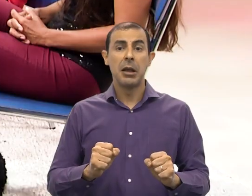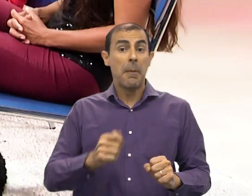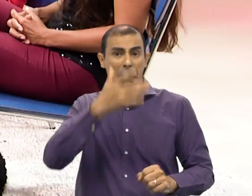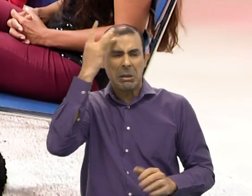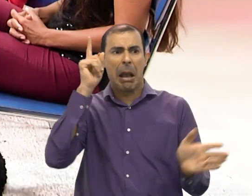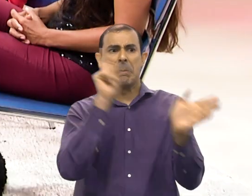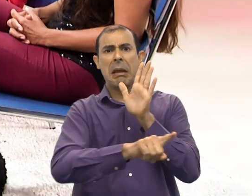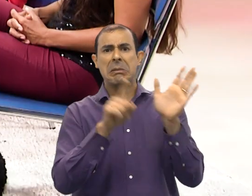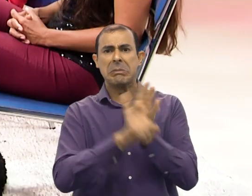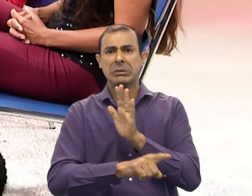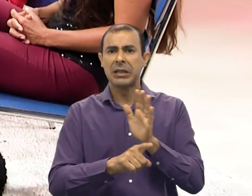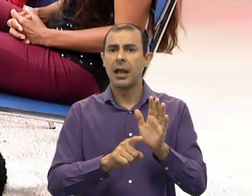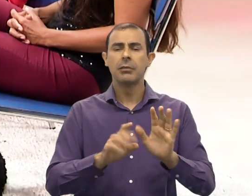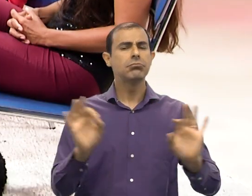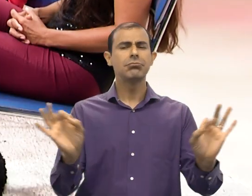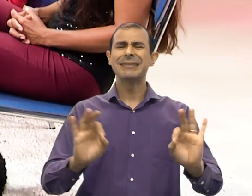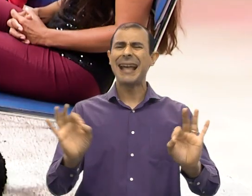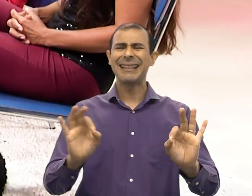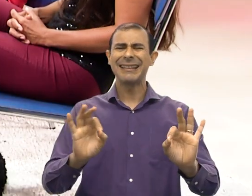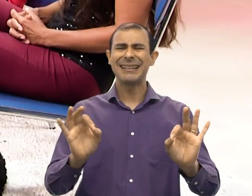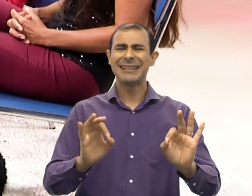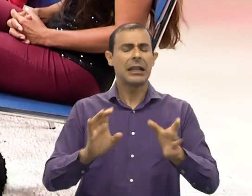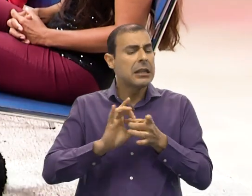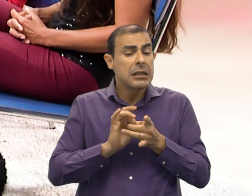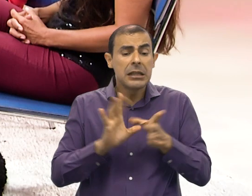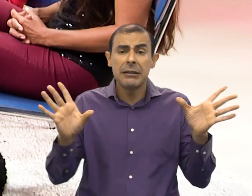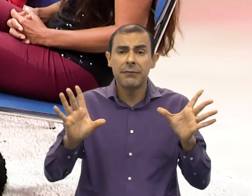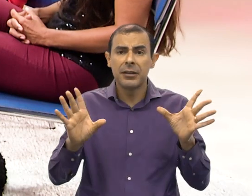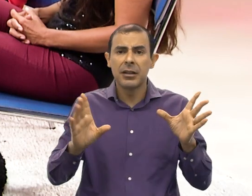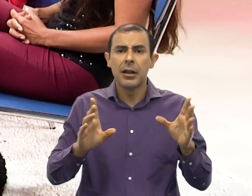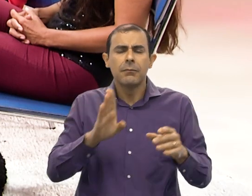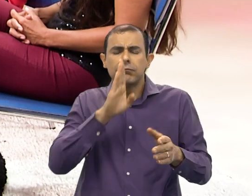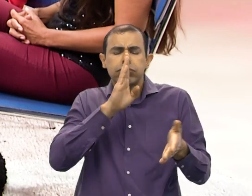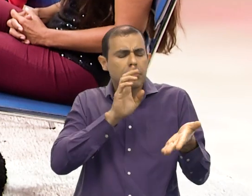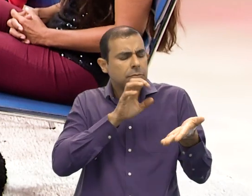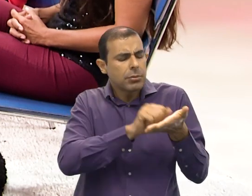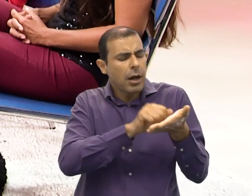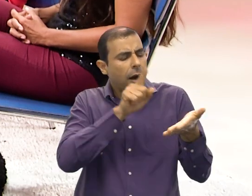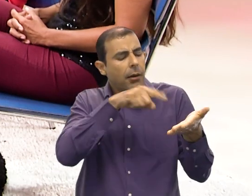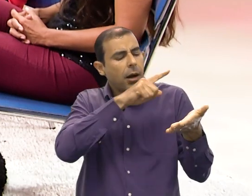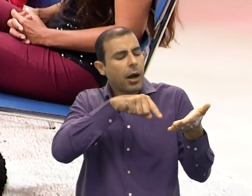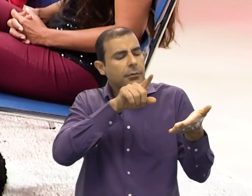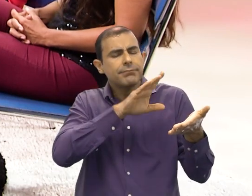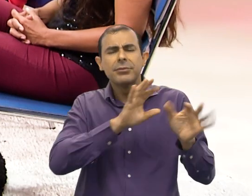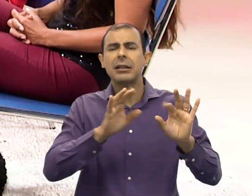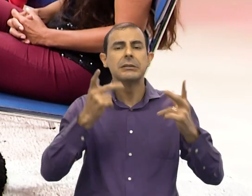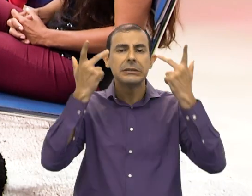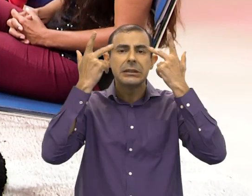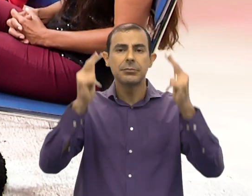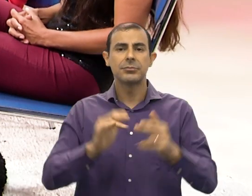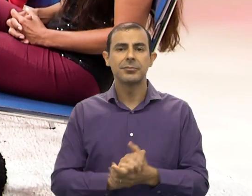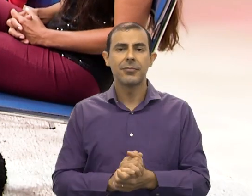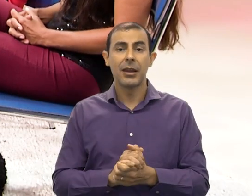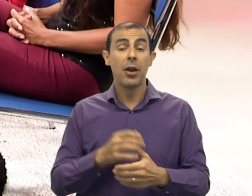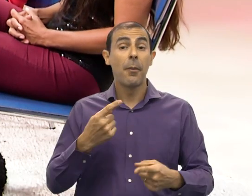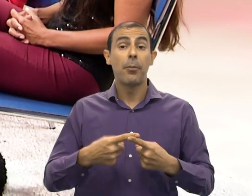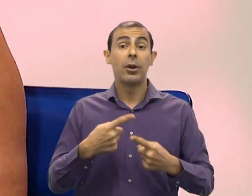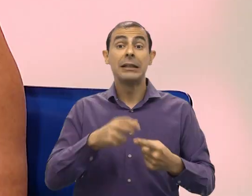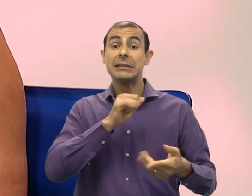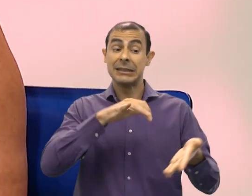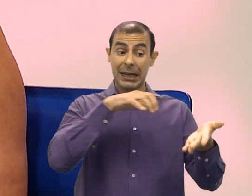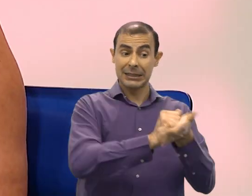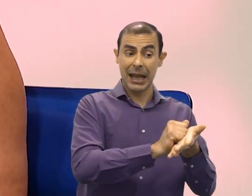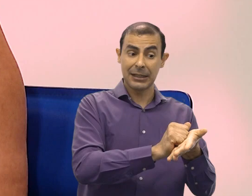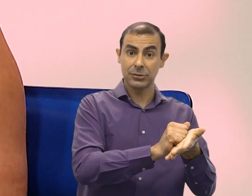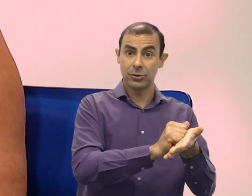nada. Mas não há um julgamento. Jamais. Mas imagine o quanto deve ser difícil para alguém saber que tem um doador e